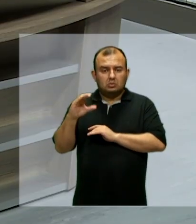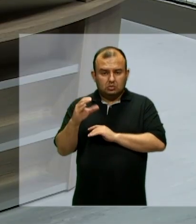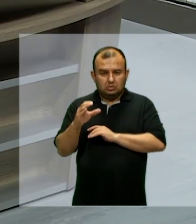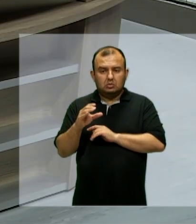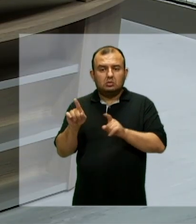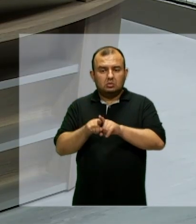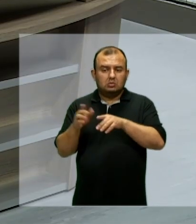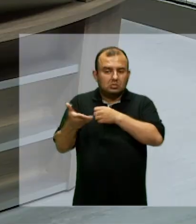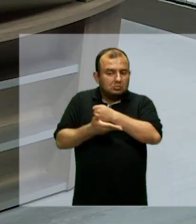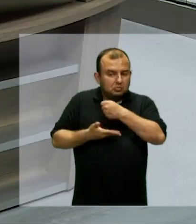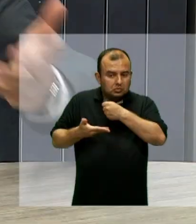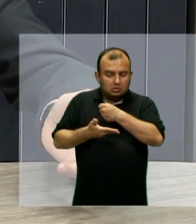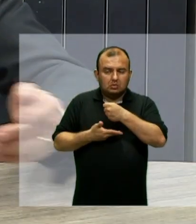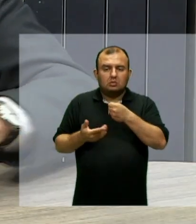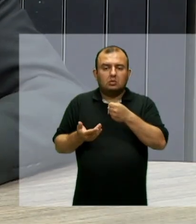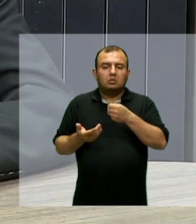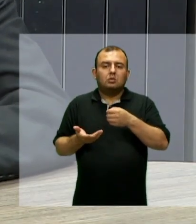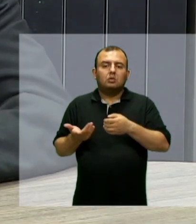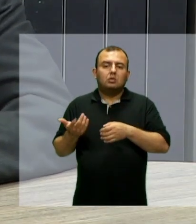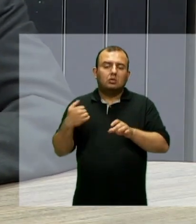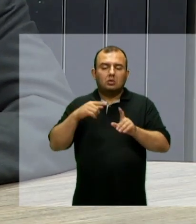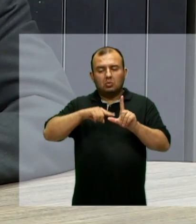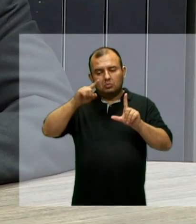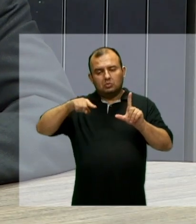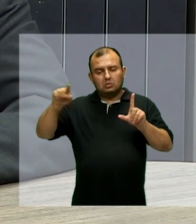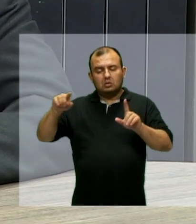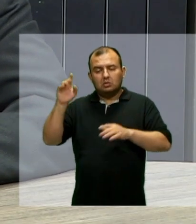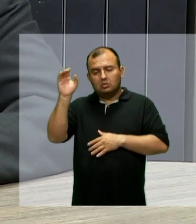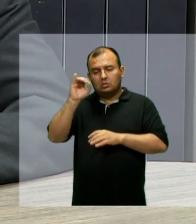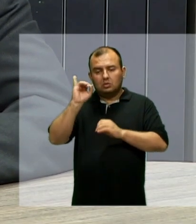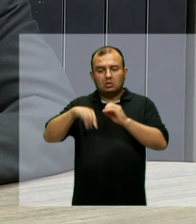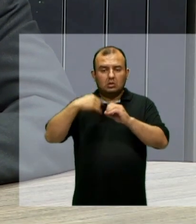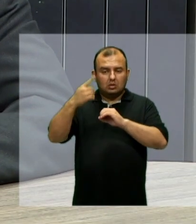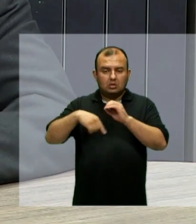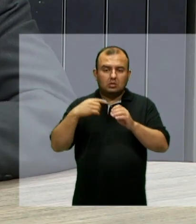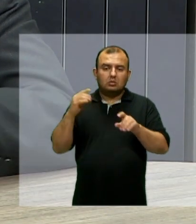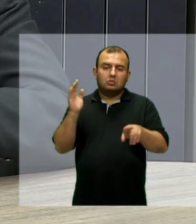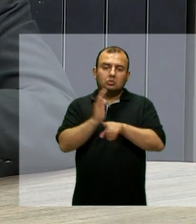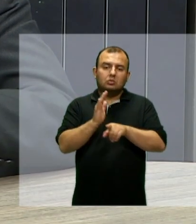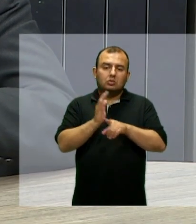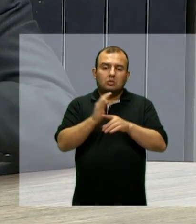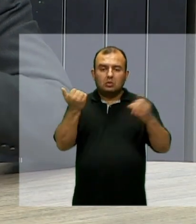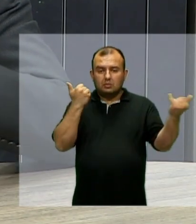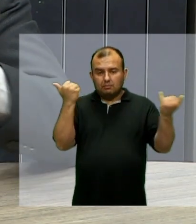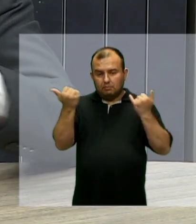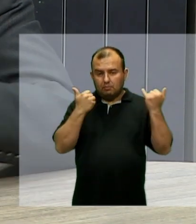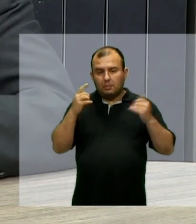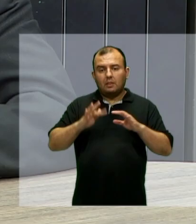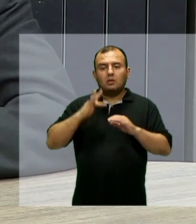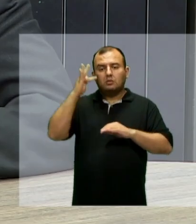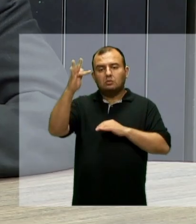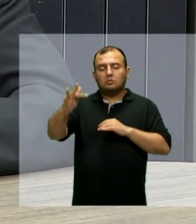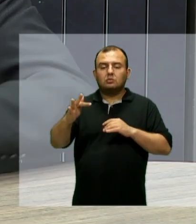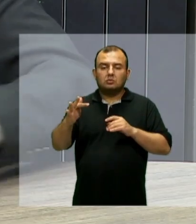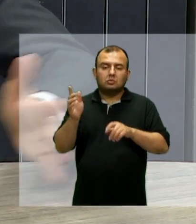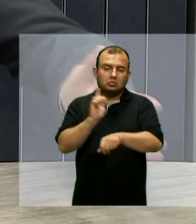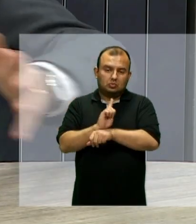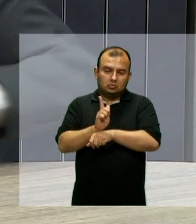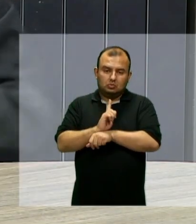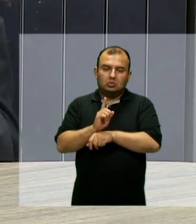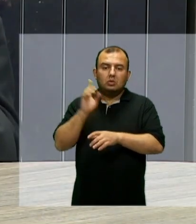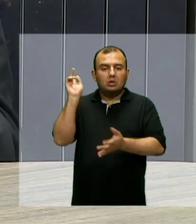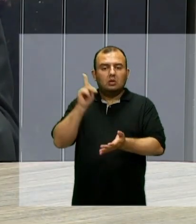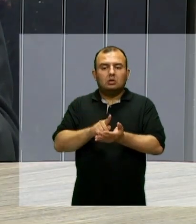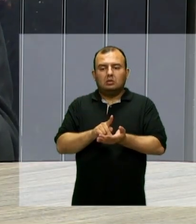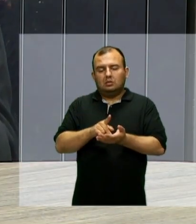né? Fundamentalmente. Inclusive, nós temos um banco de dados internacional que a gente vai começar a alimentá-lo para ter informações para os nossos futuros gestores a respeito da